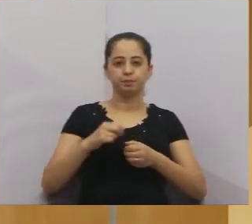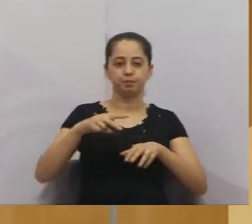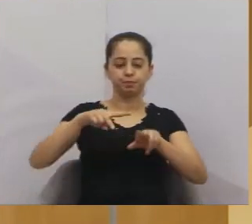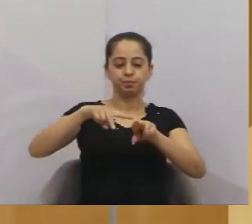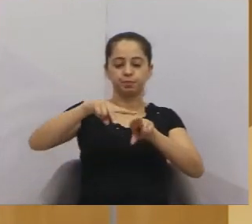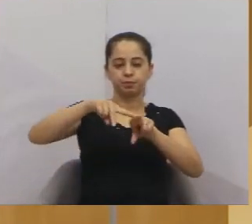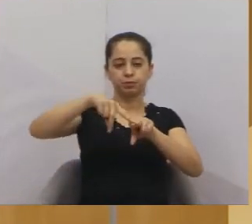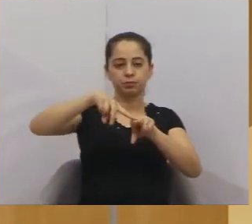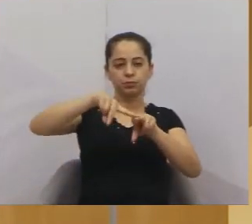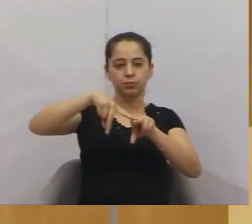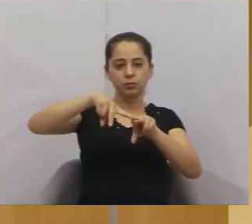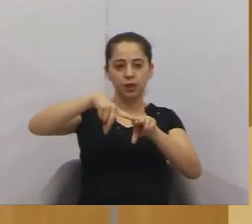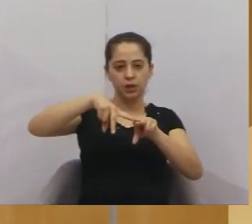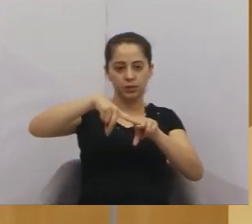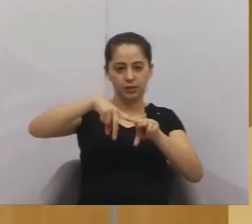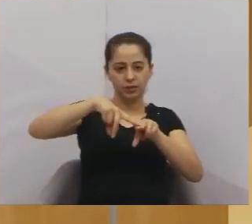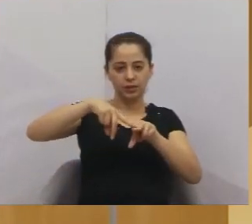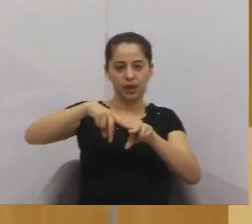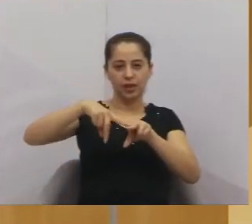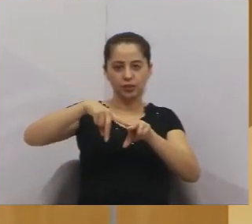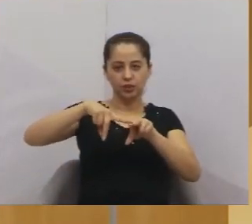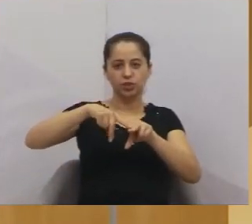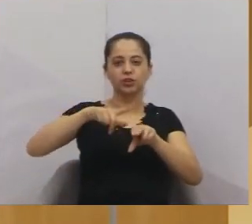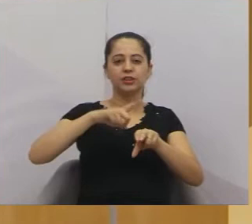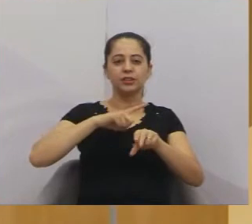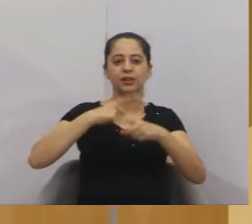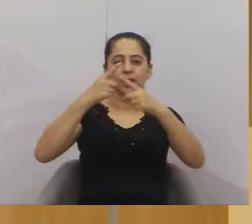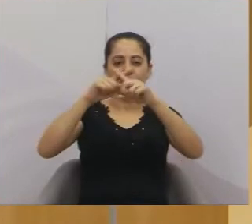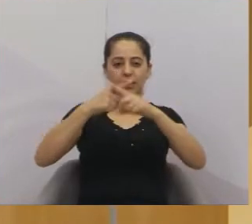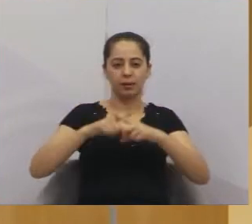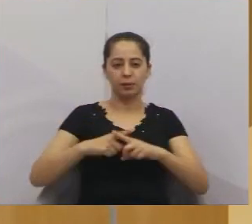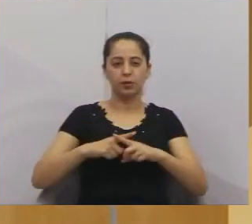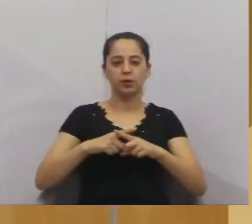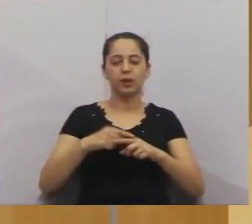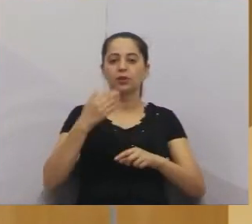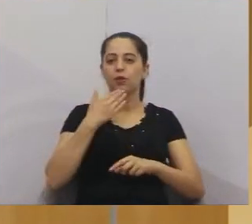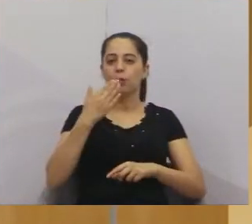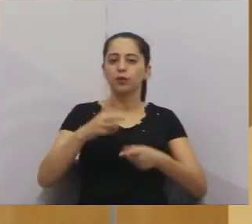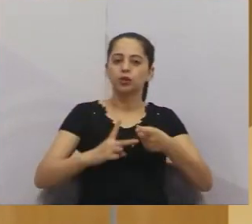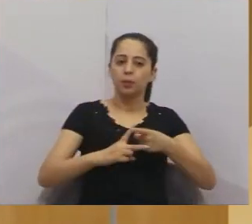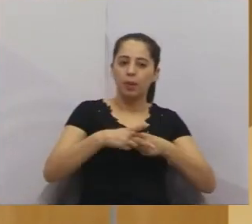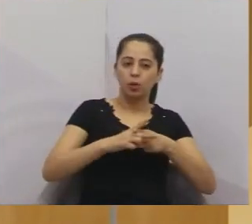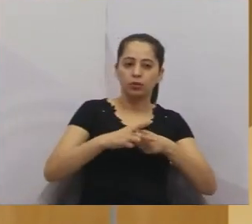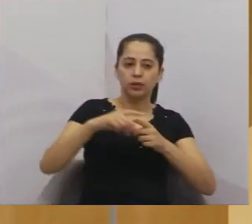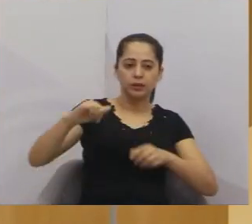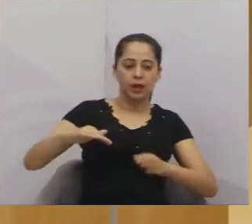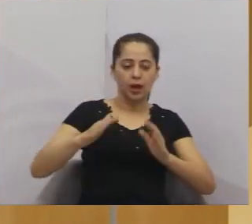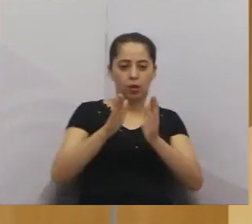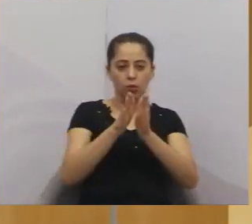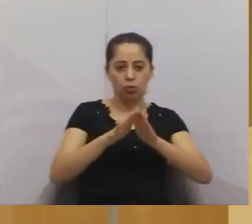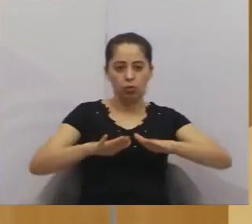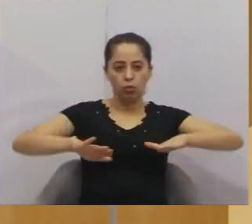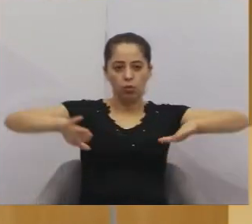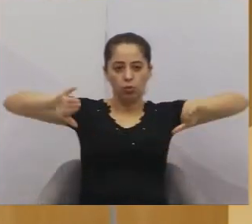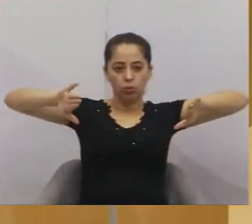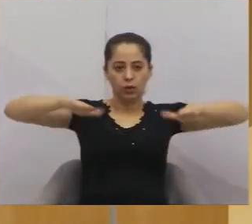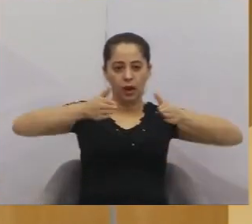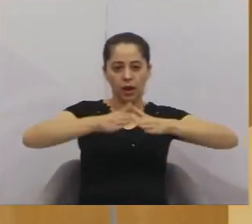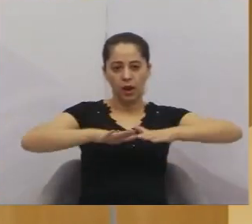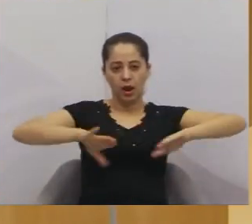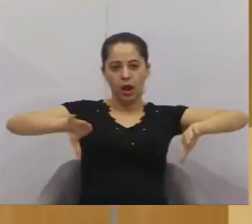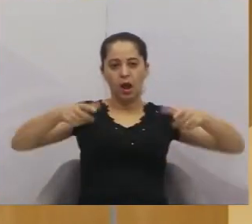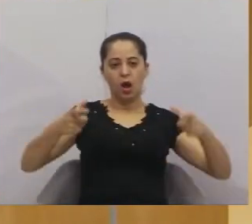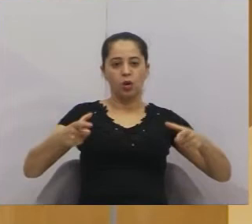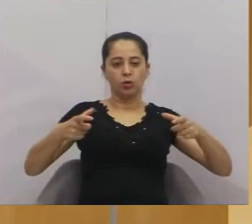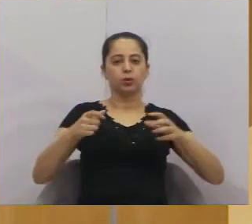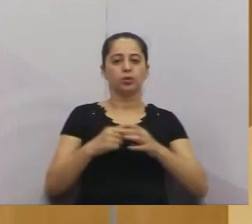porque no dia 28 nós vamos ter um campeonato lá, em parceria com a Fundação Cultural, com a Prefeitura. Então, a